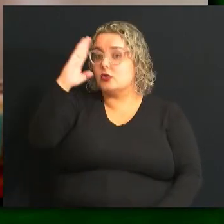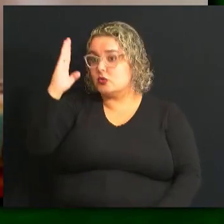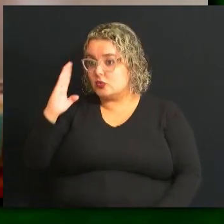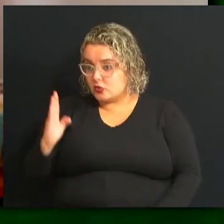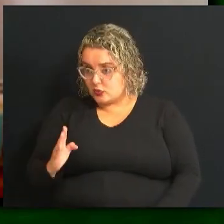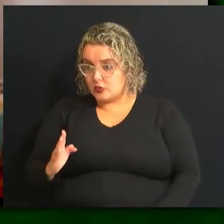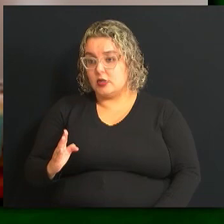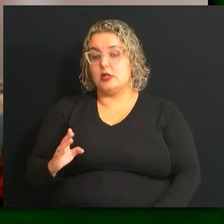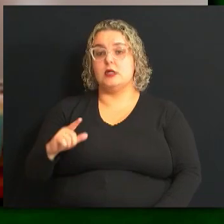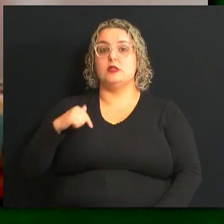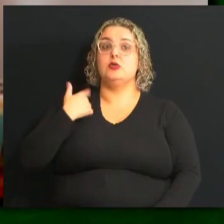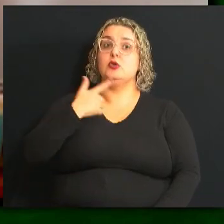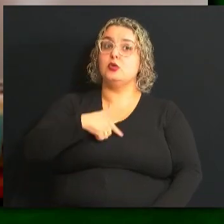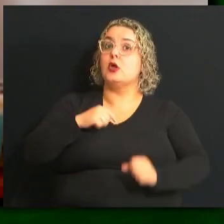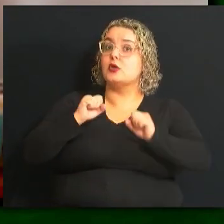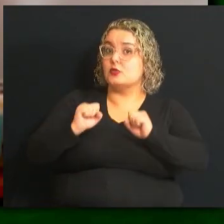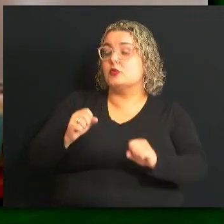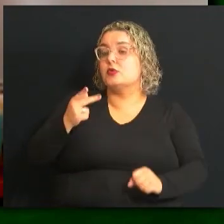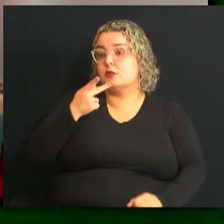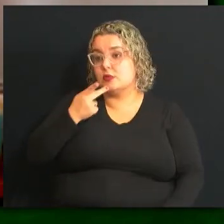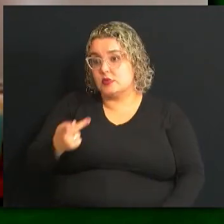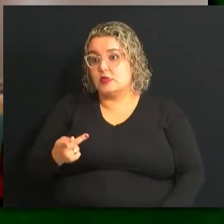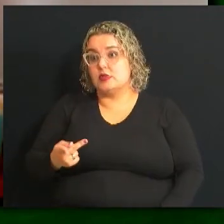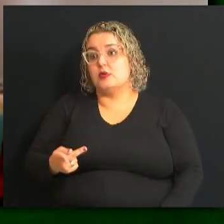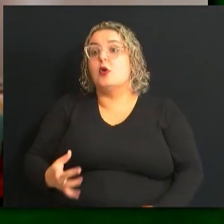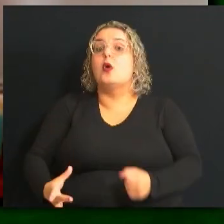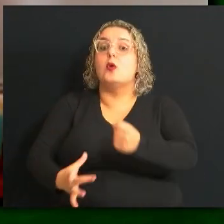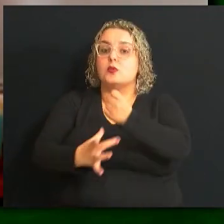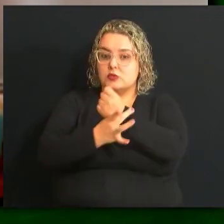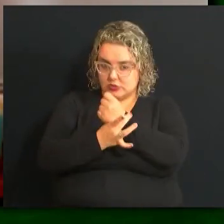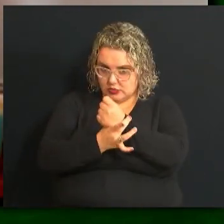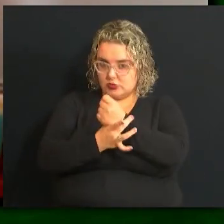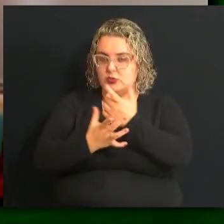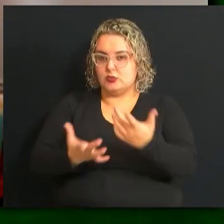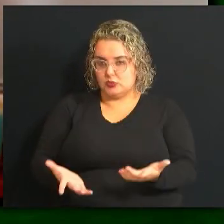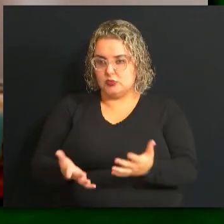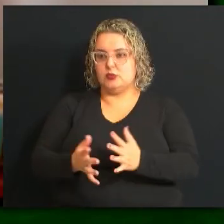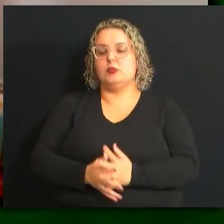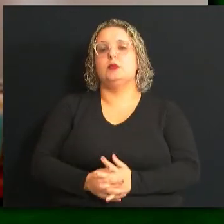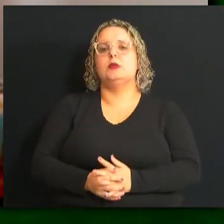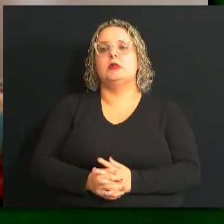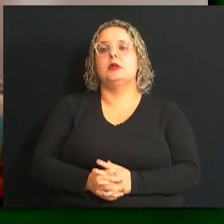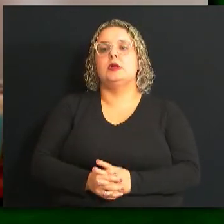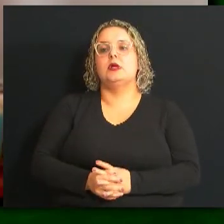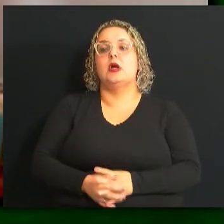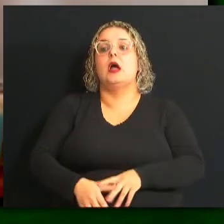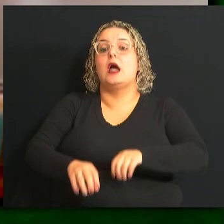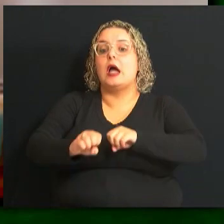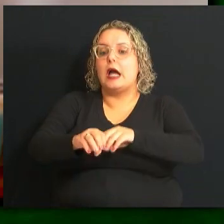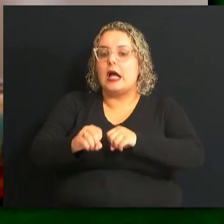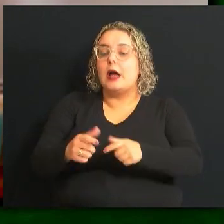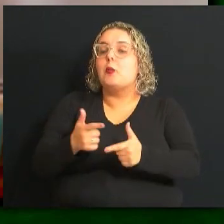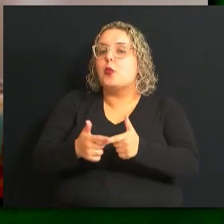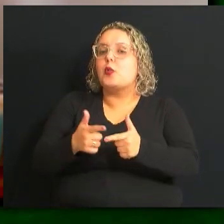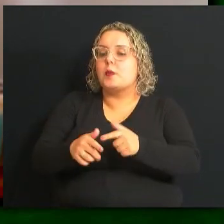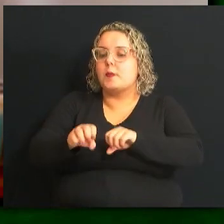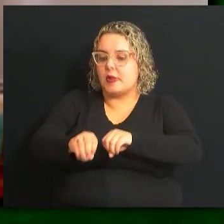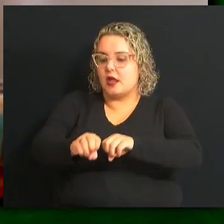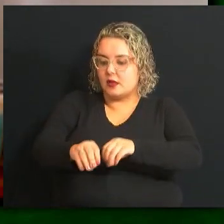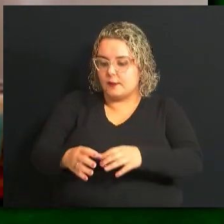gente pode dizer com certa segurança que a questão da educação, a problemática da